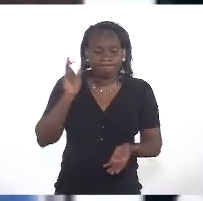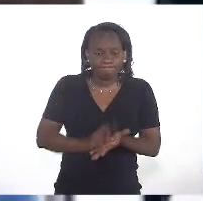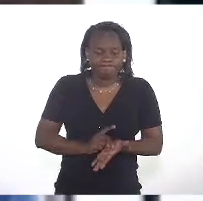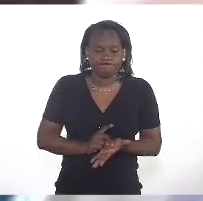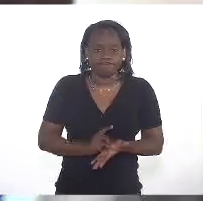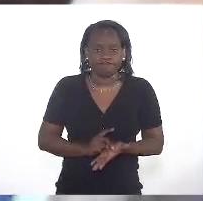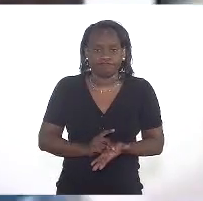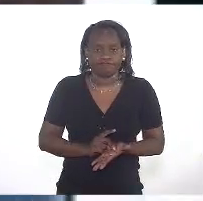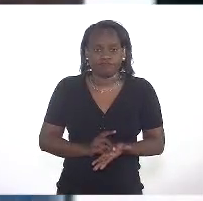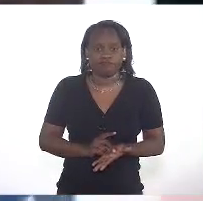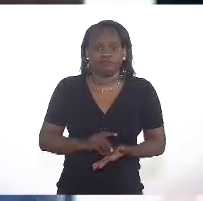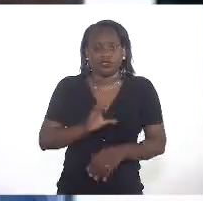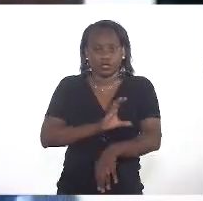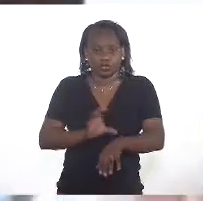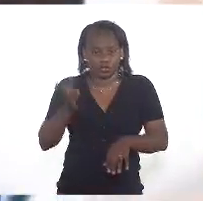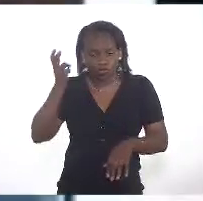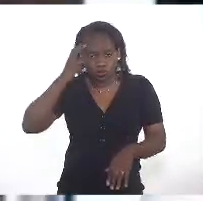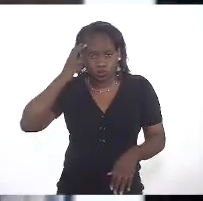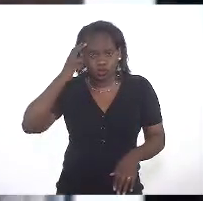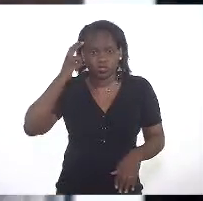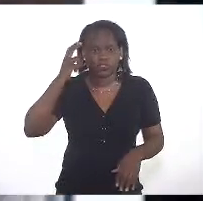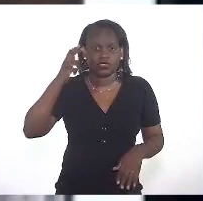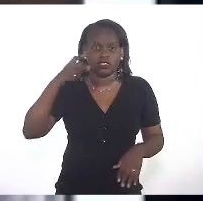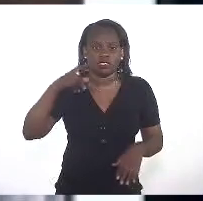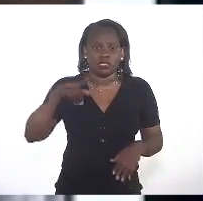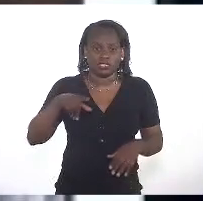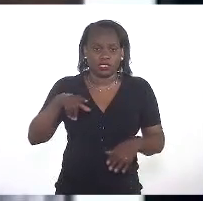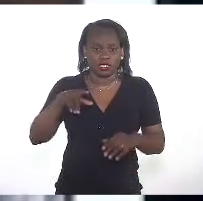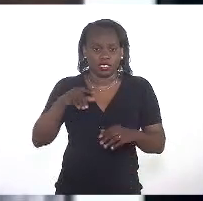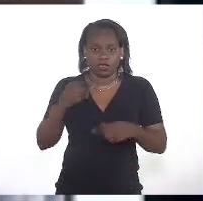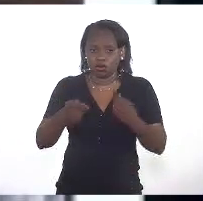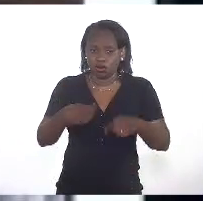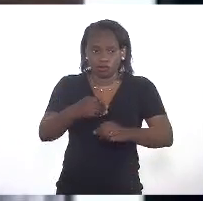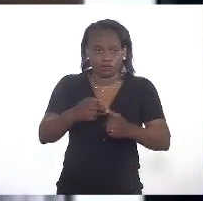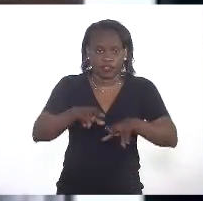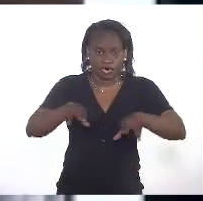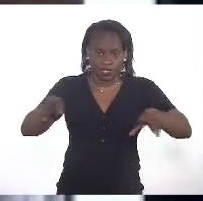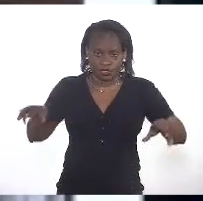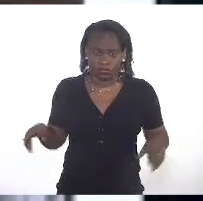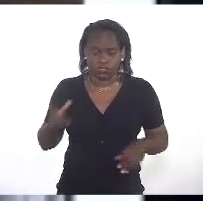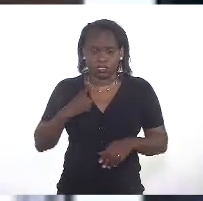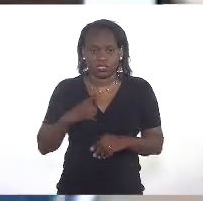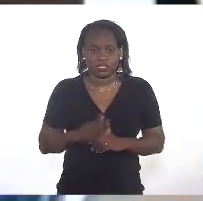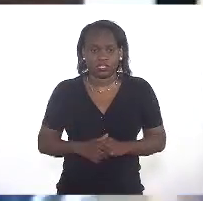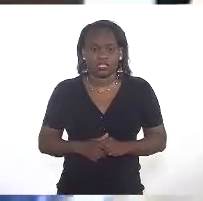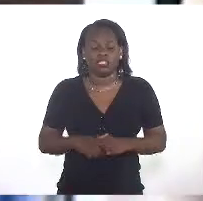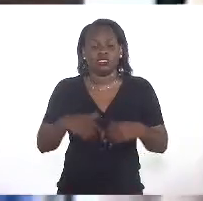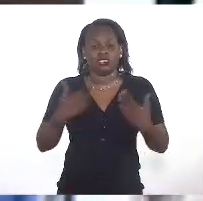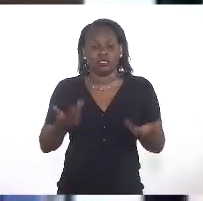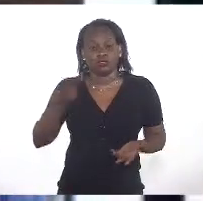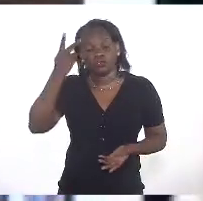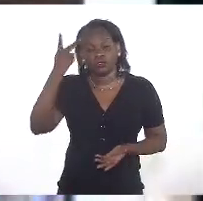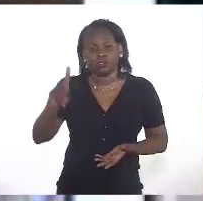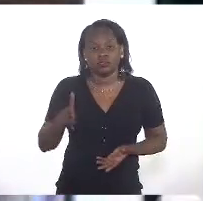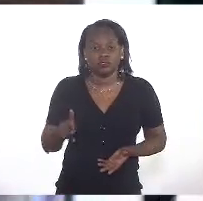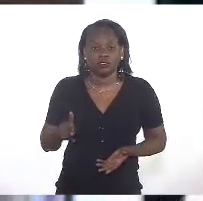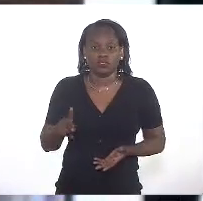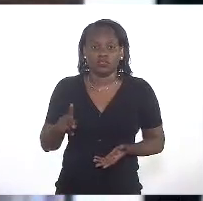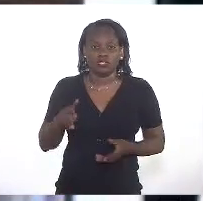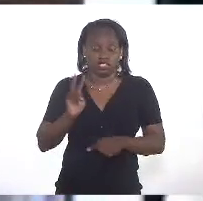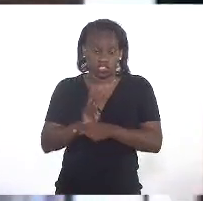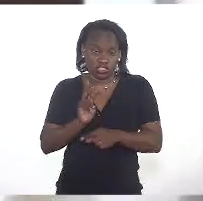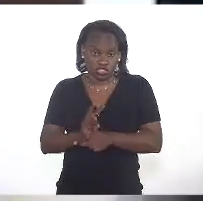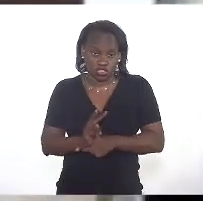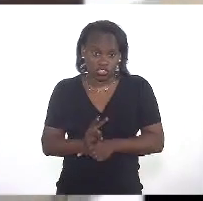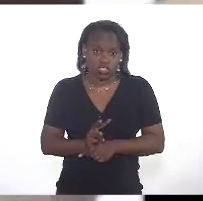exatamente a cultura nestas formas de dimensão. Em relação à